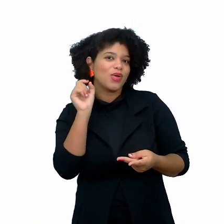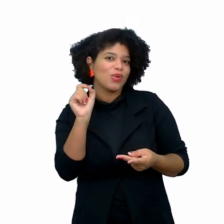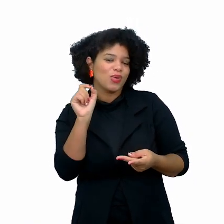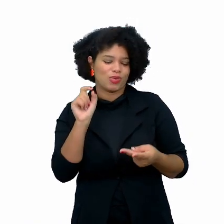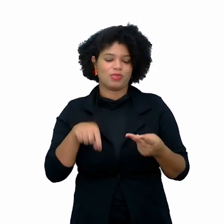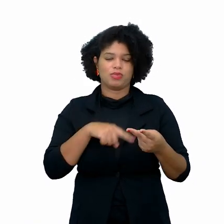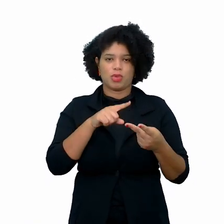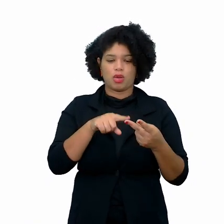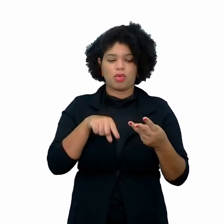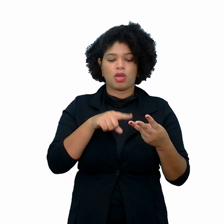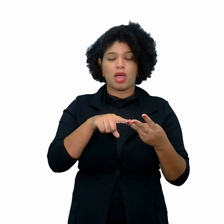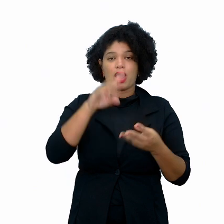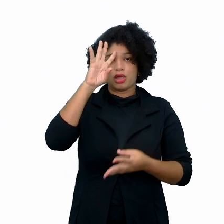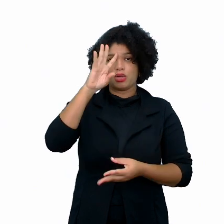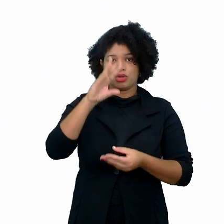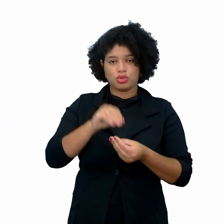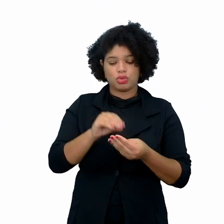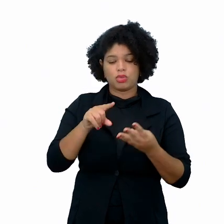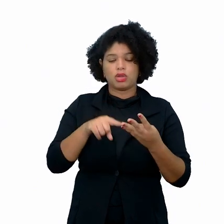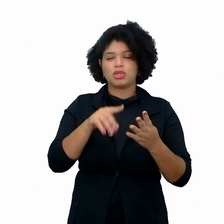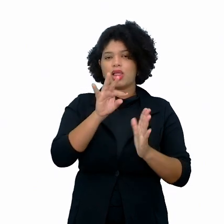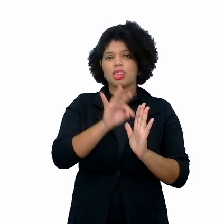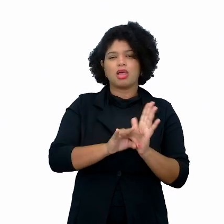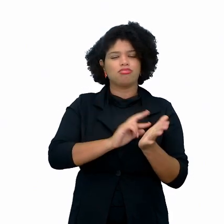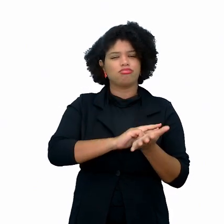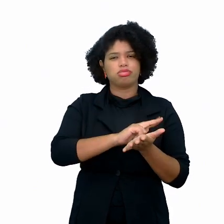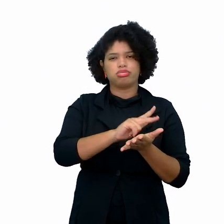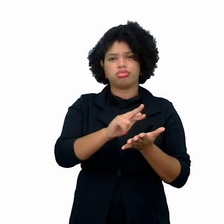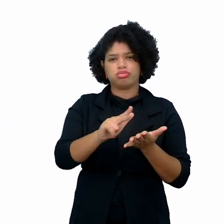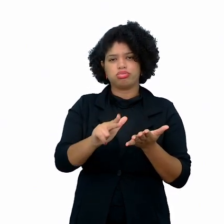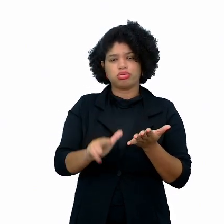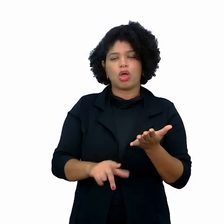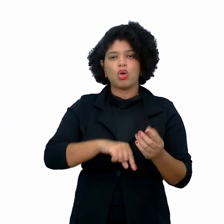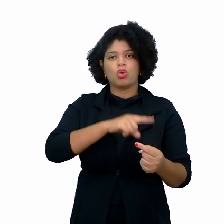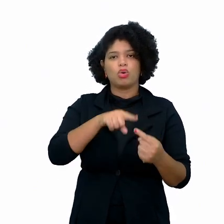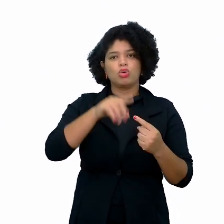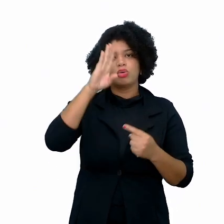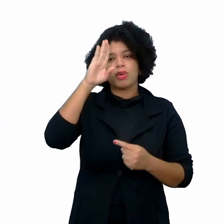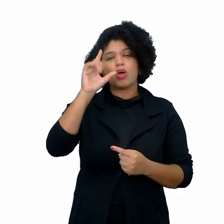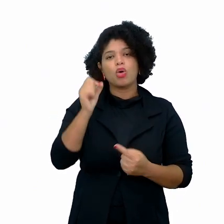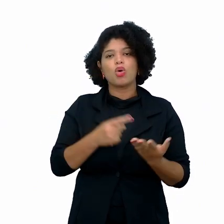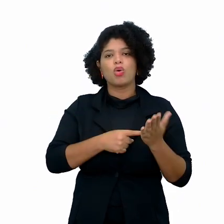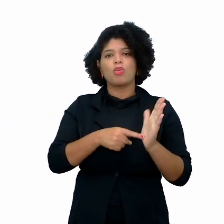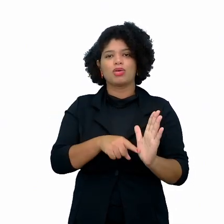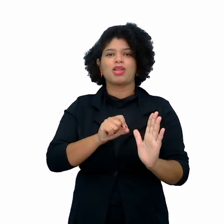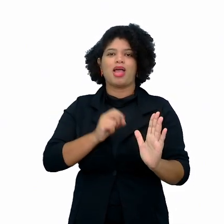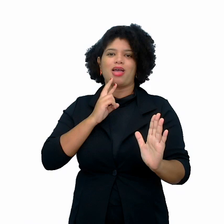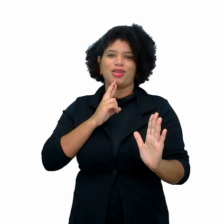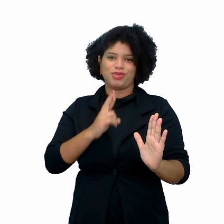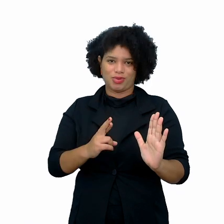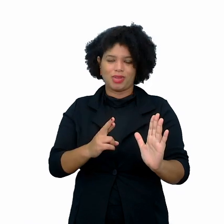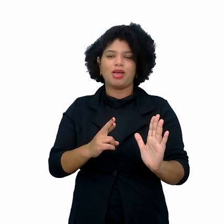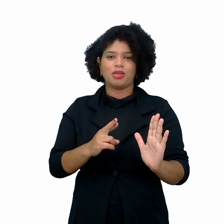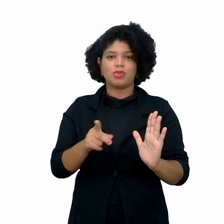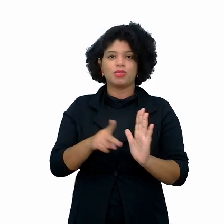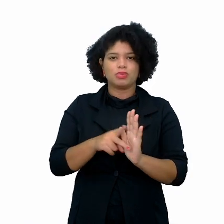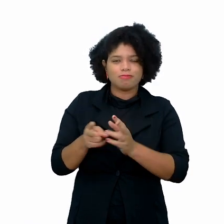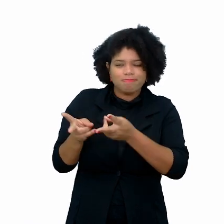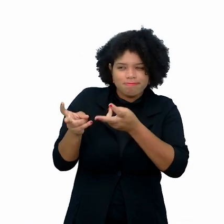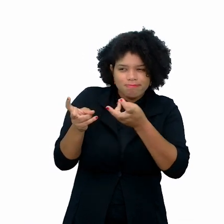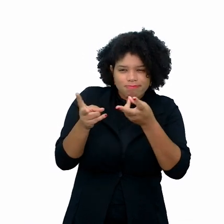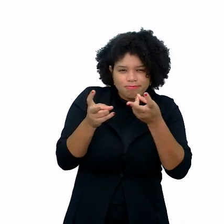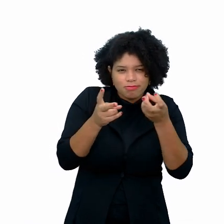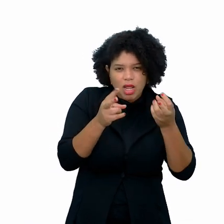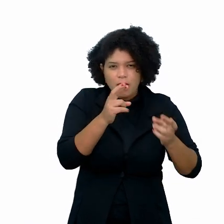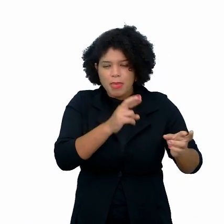resumos, entre outros textos, cuja finalidade é a apresentação de resultados de observações